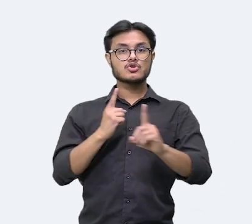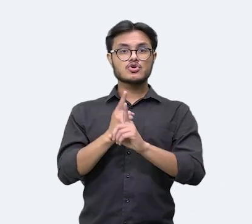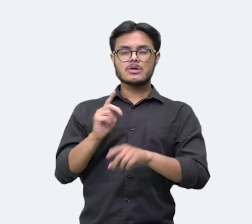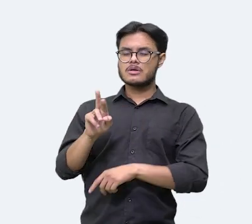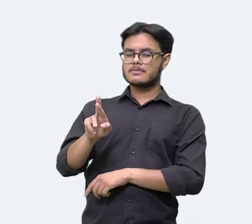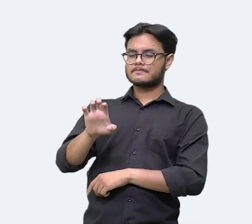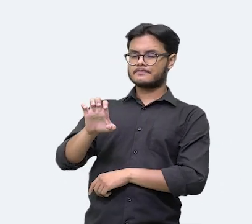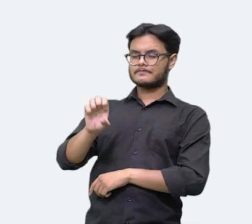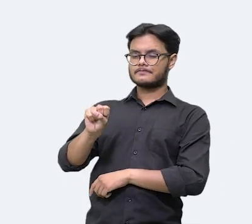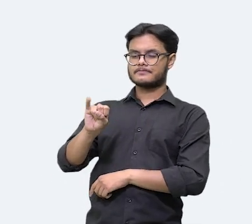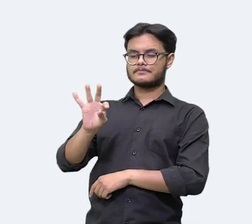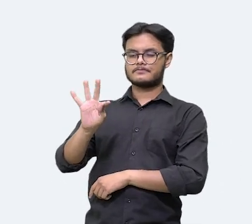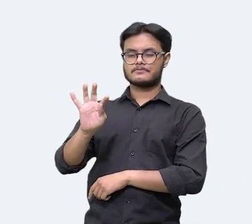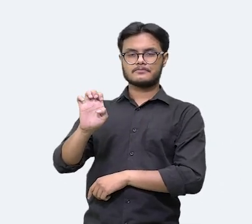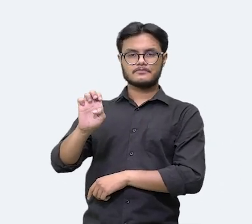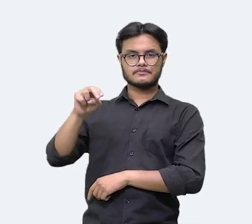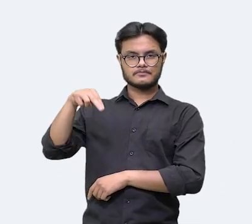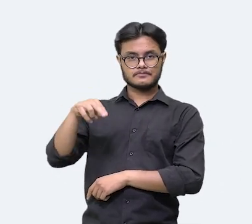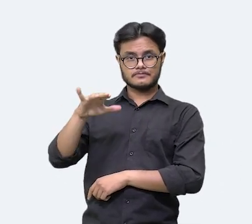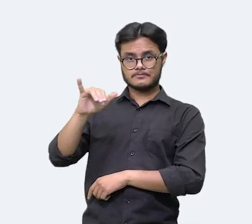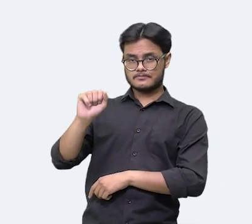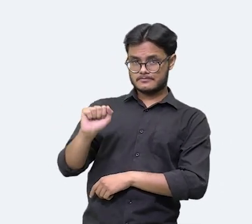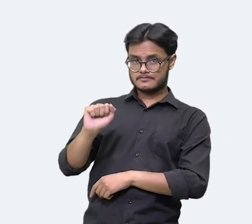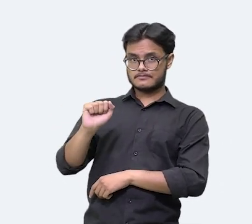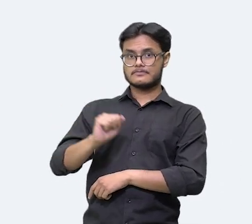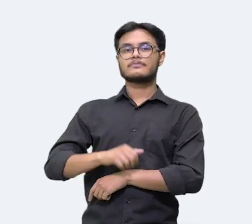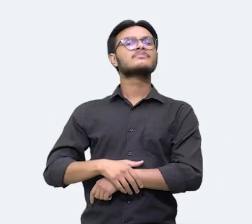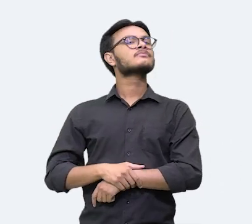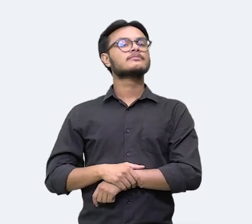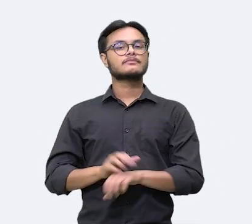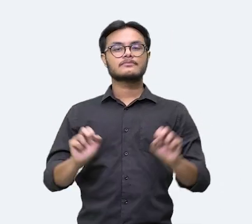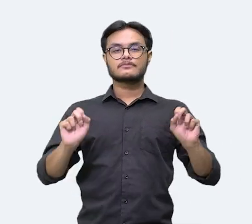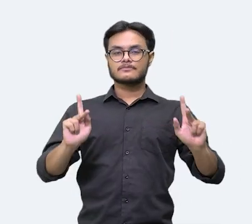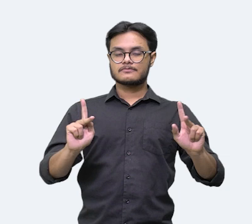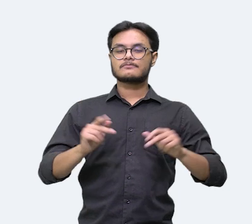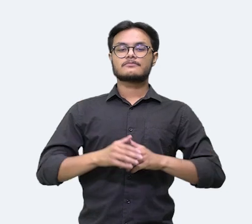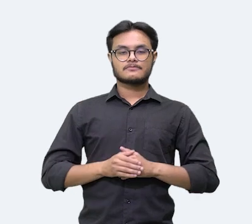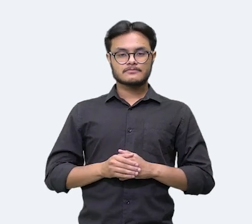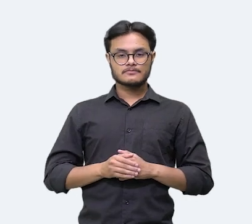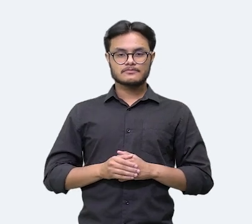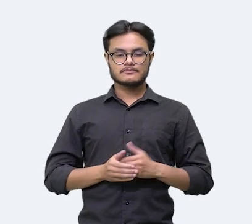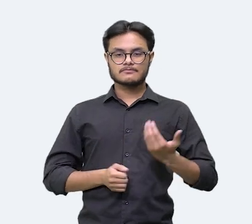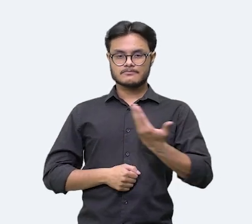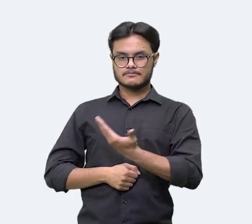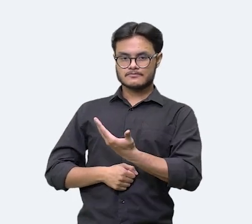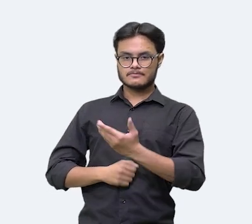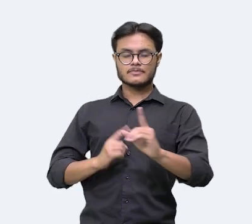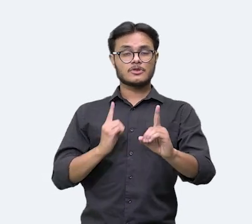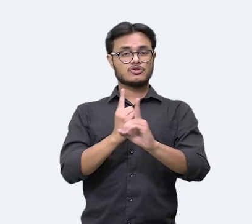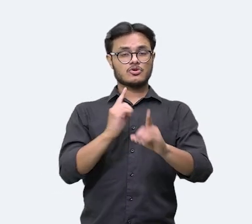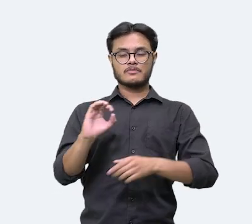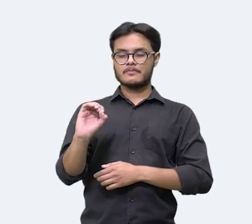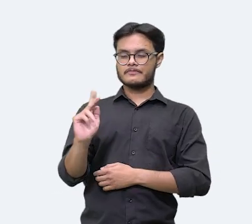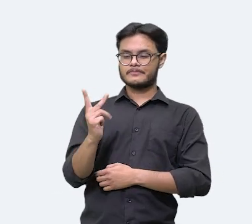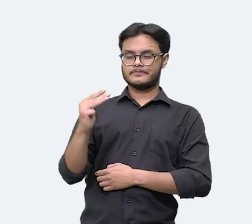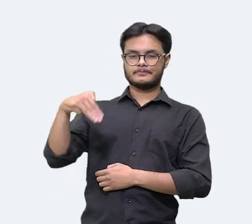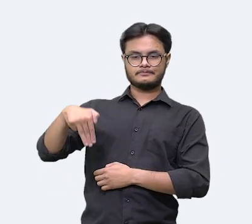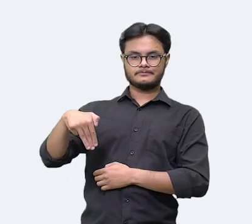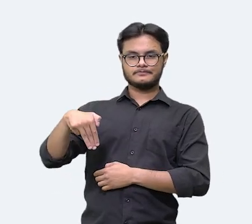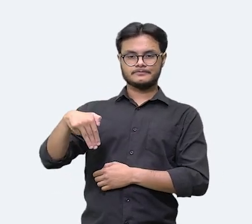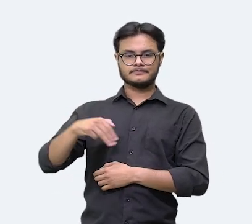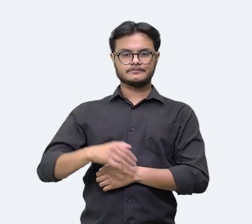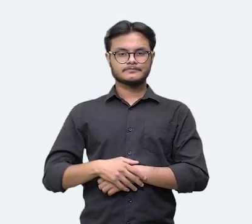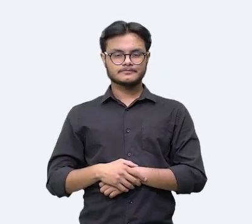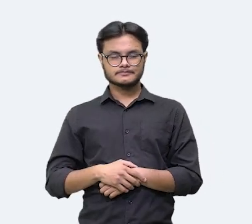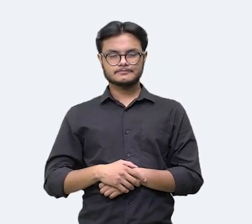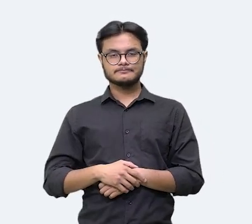A unidade de tensão é volt, a unidade de corrente é ampere, volt dividido por ampere nós chamamos de ohm, e ohm é a